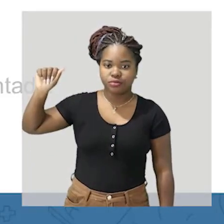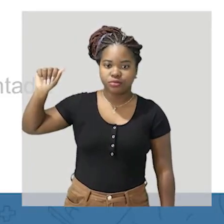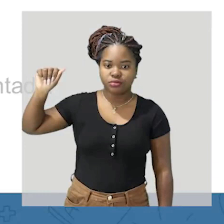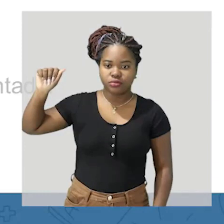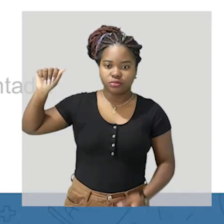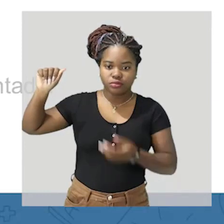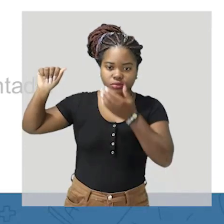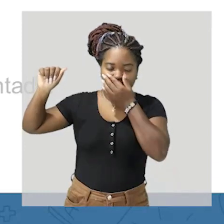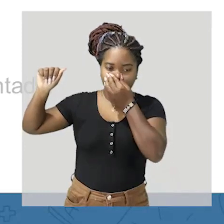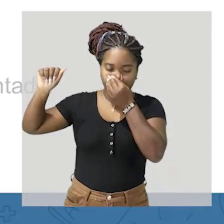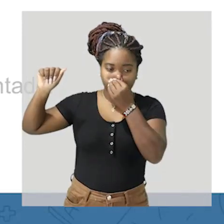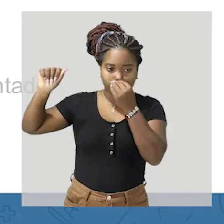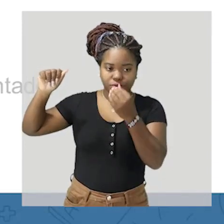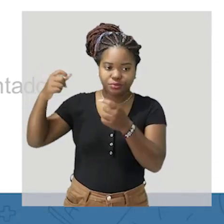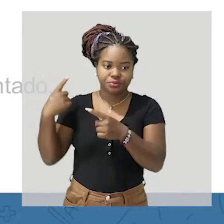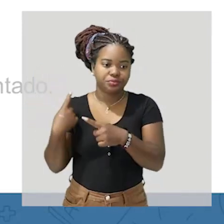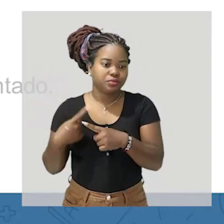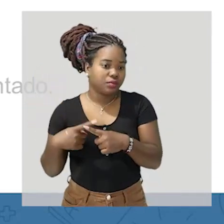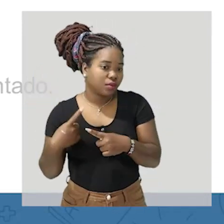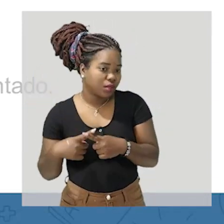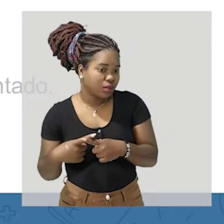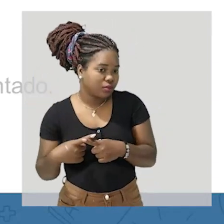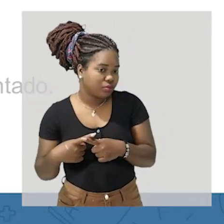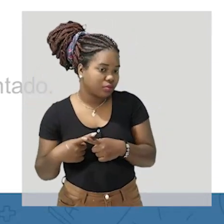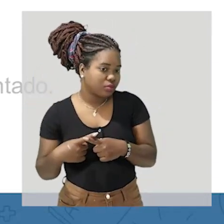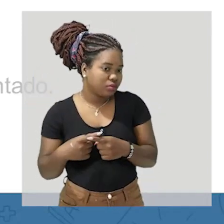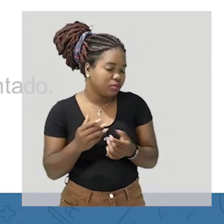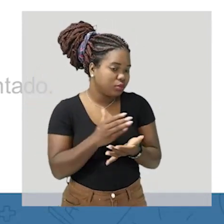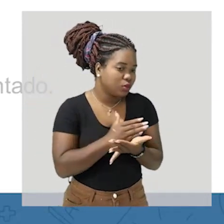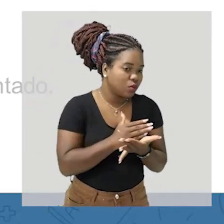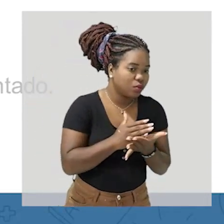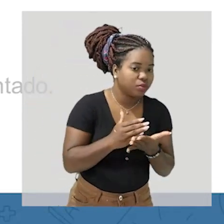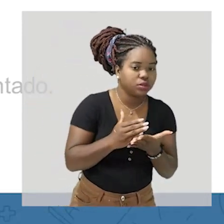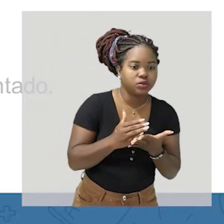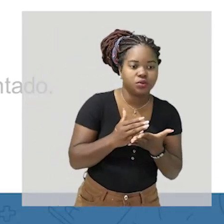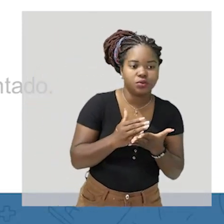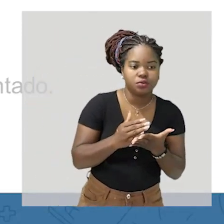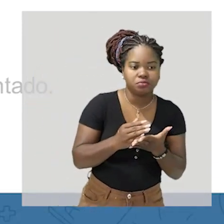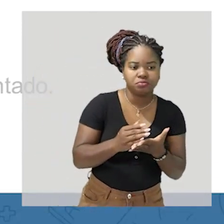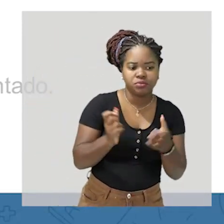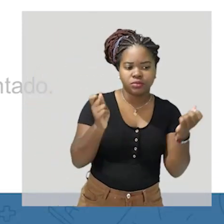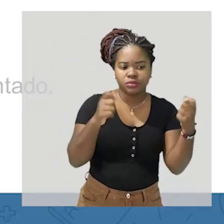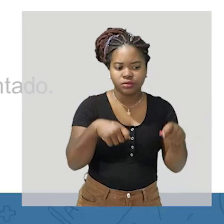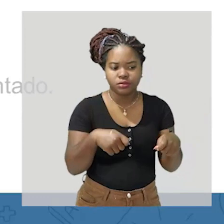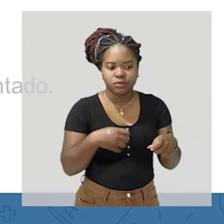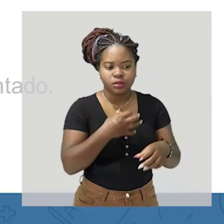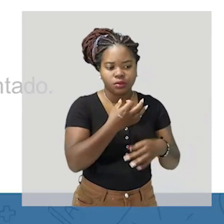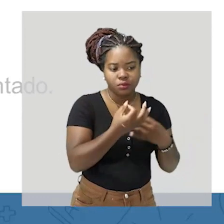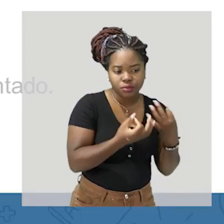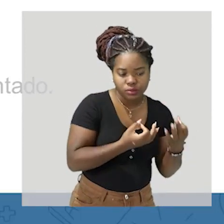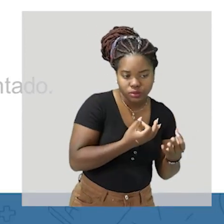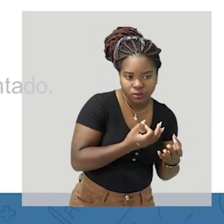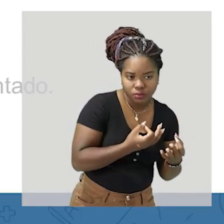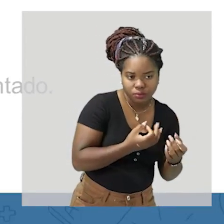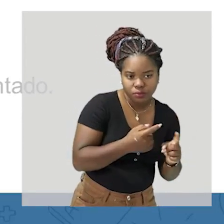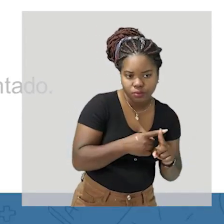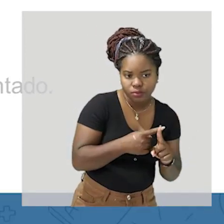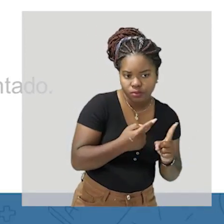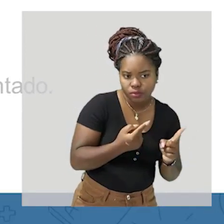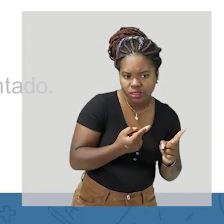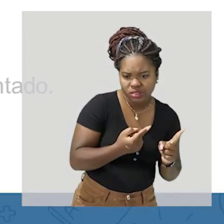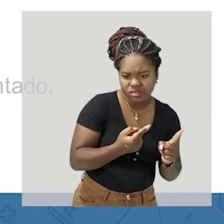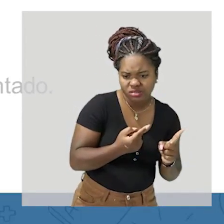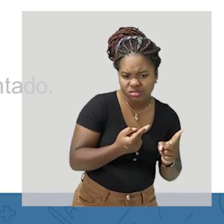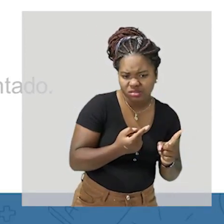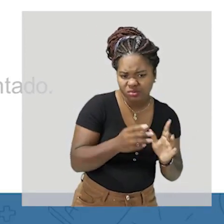a obra, porque, teoricamente, quando foi feita, você podia lá intervir. Espera aí, mas esse talvez não